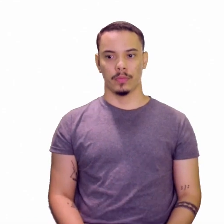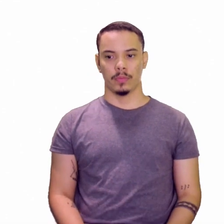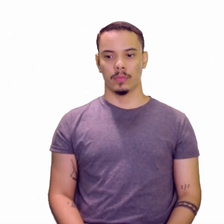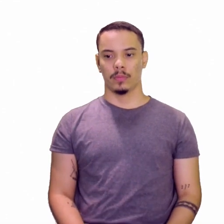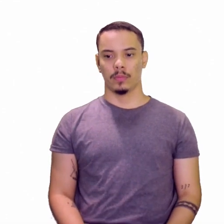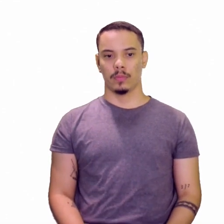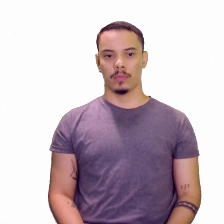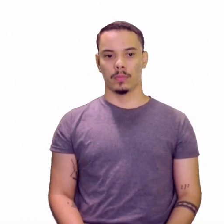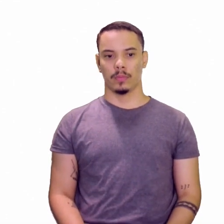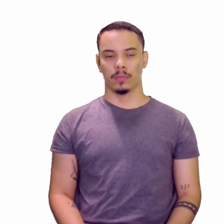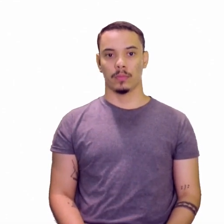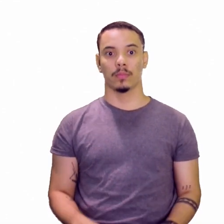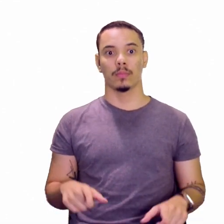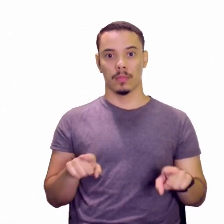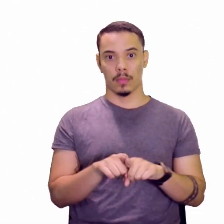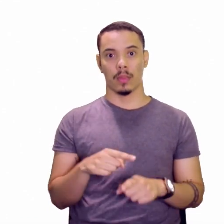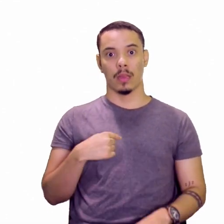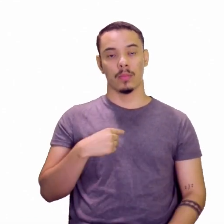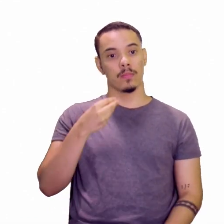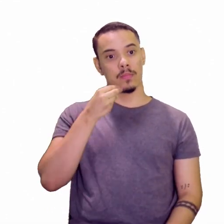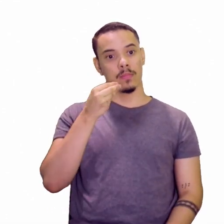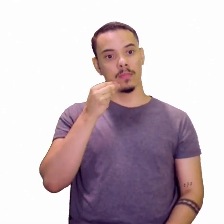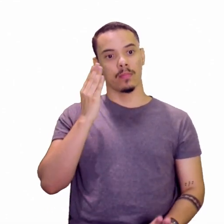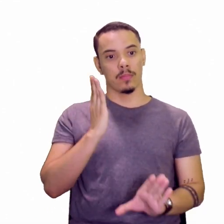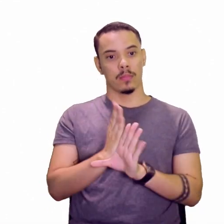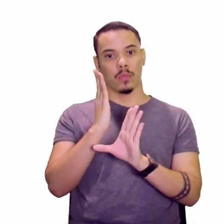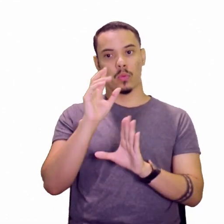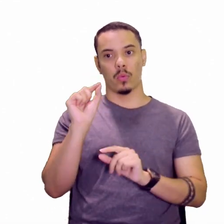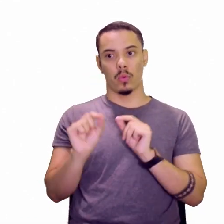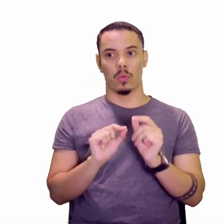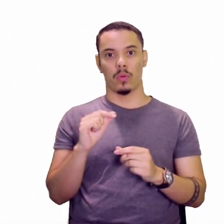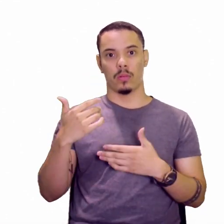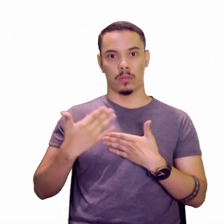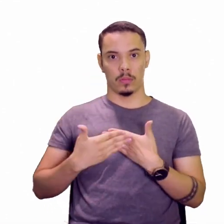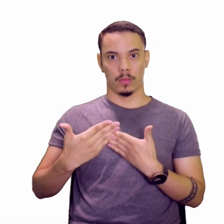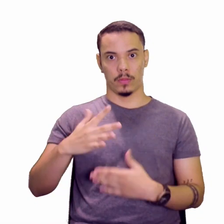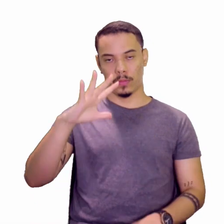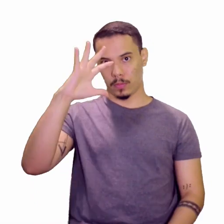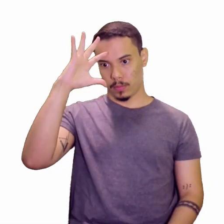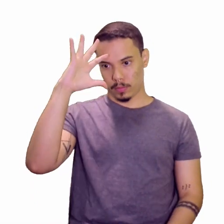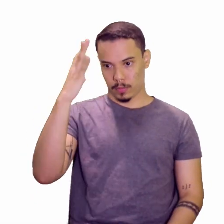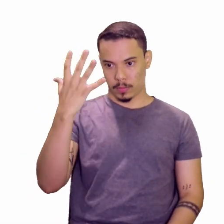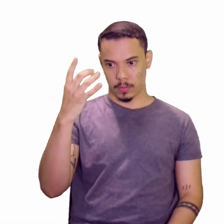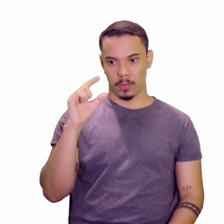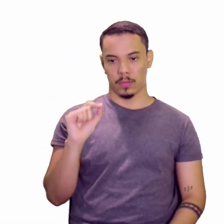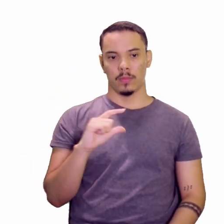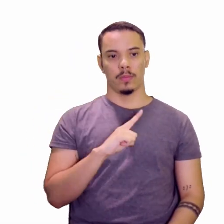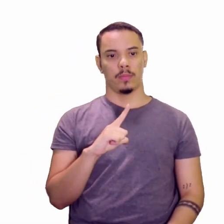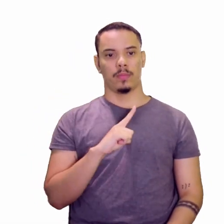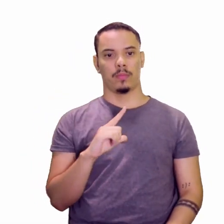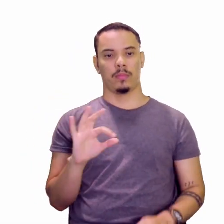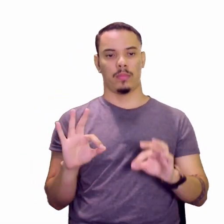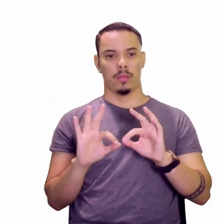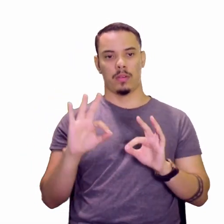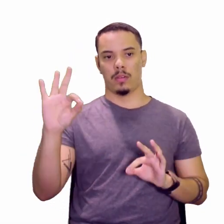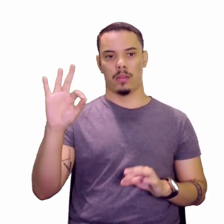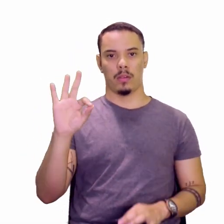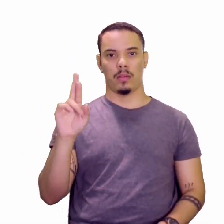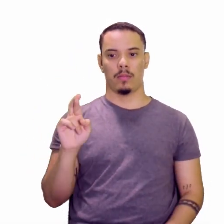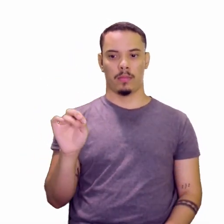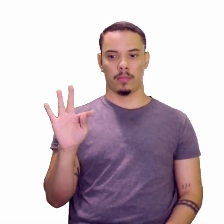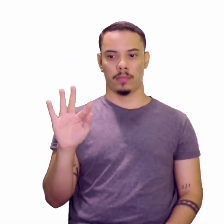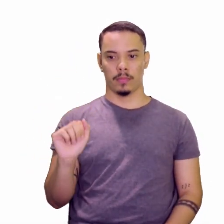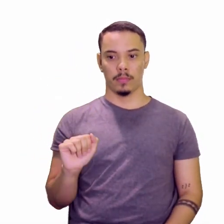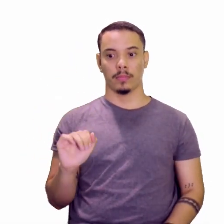para eu prever E o que vai gráfico acontecer... diz também, né? Desde o gráfico diz Isso. muito, é uma reta. Tá aqui, ó.